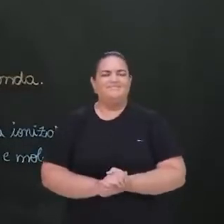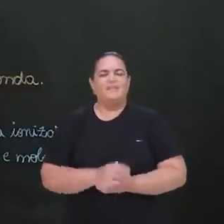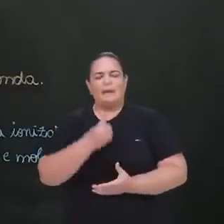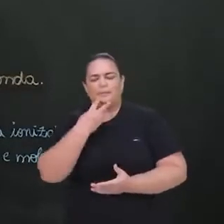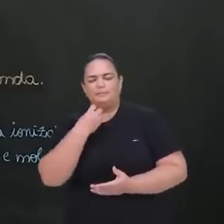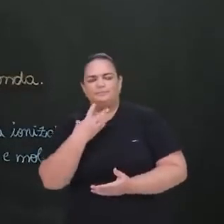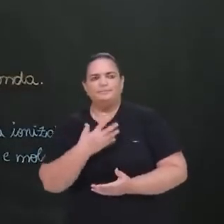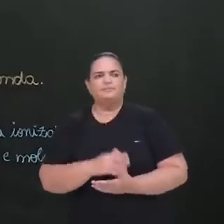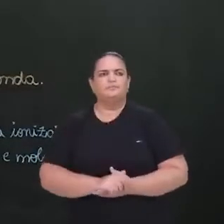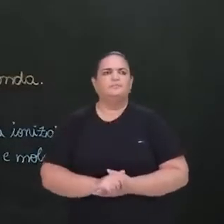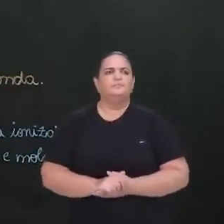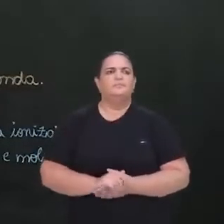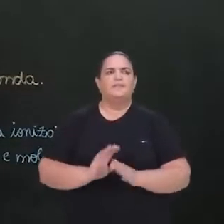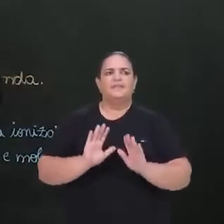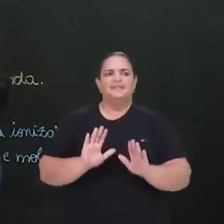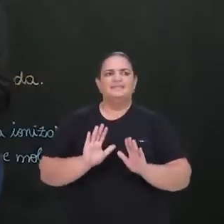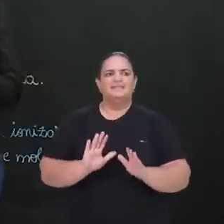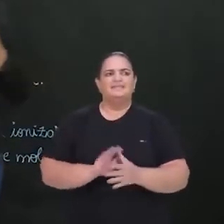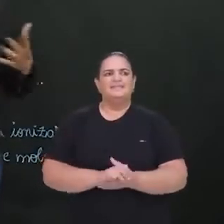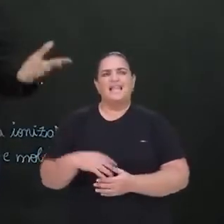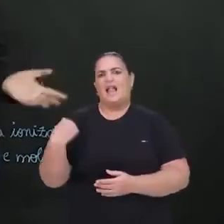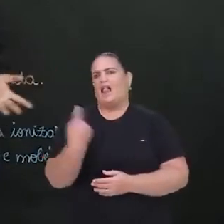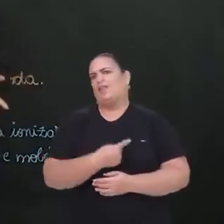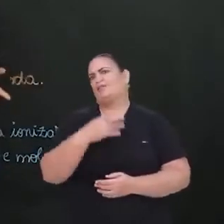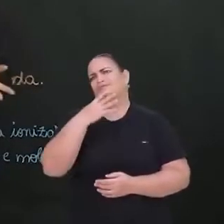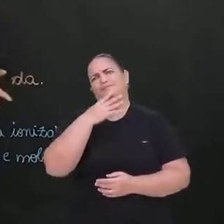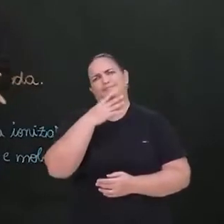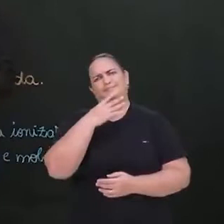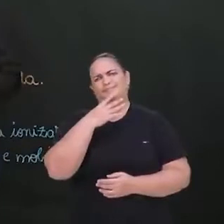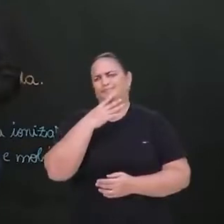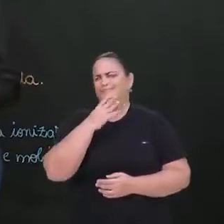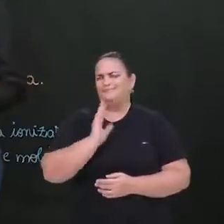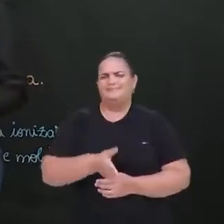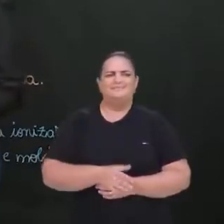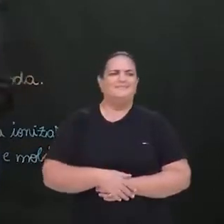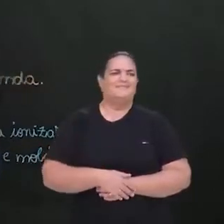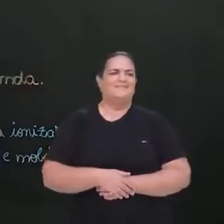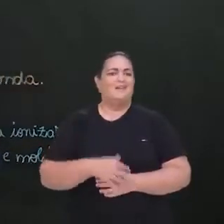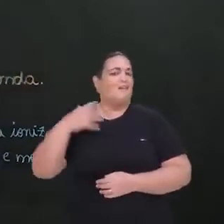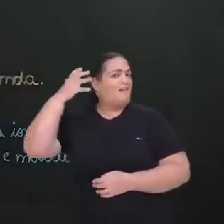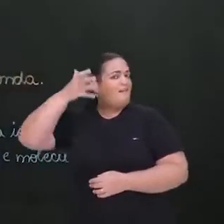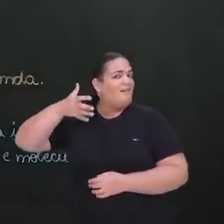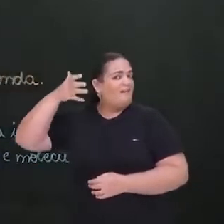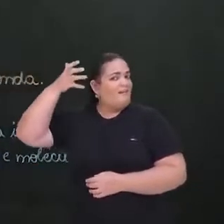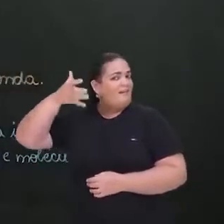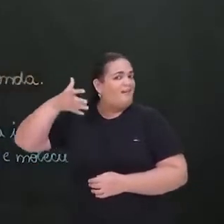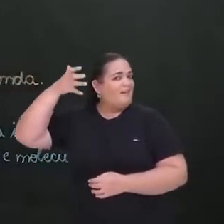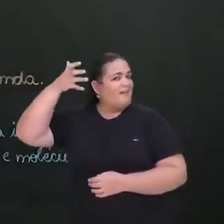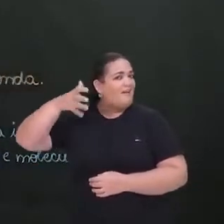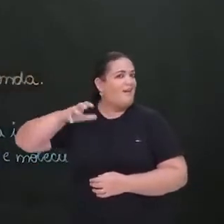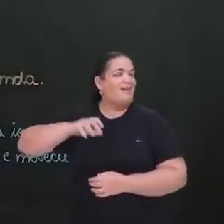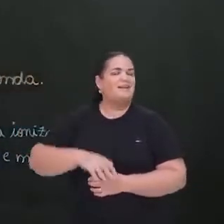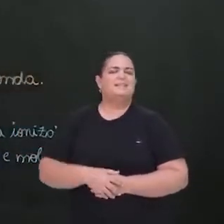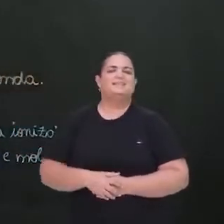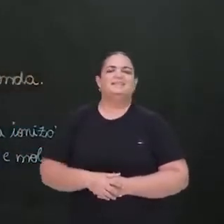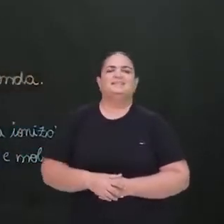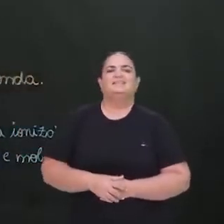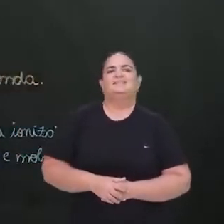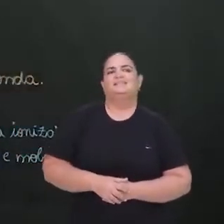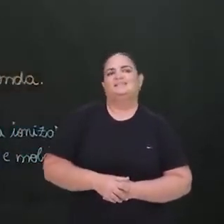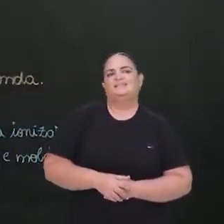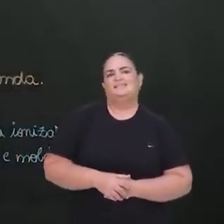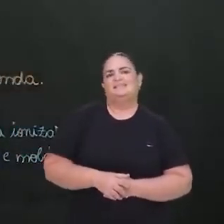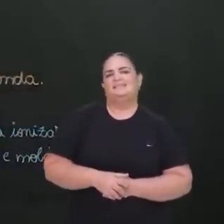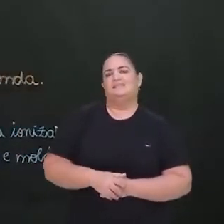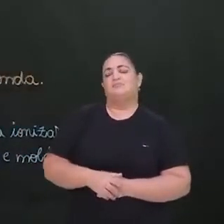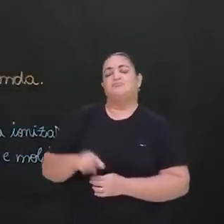longas, chamadas ondas baixas. As mega populares no nosso dia a dia são as chamadas ondas de rádio ou radiofrequência, que